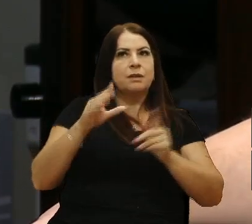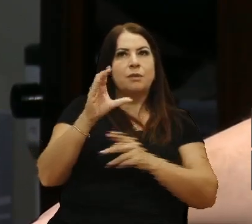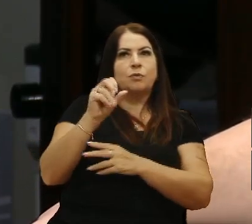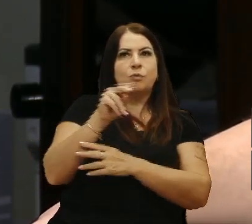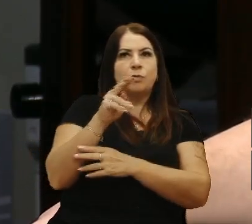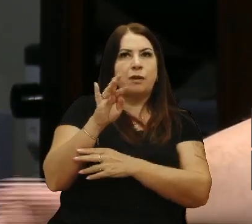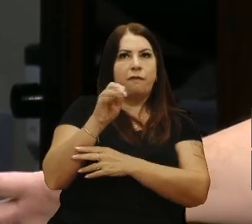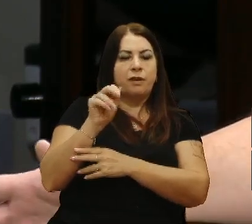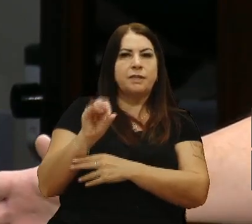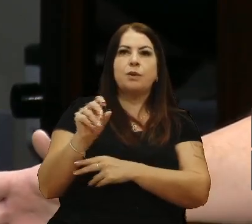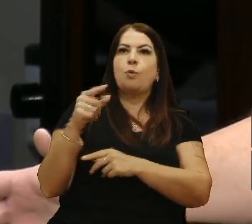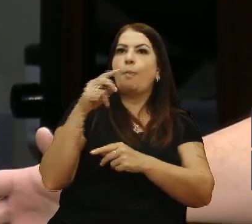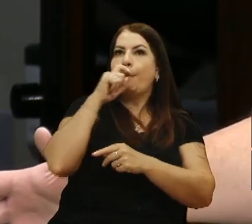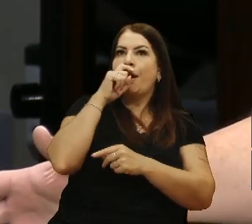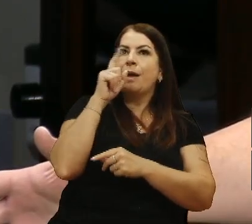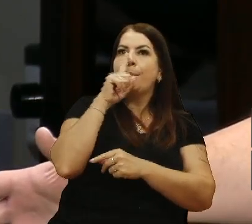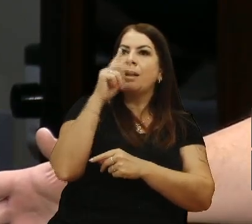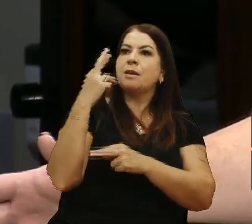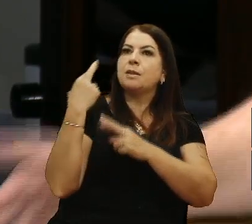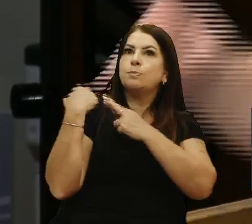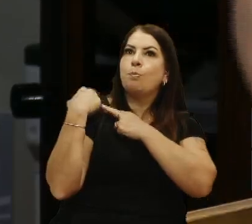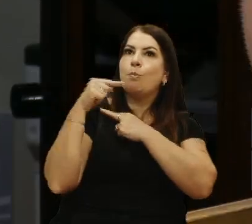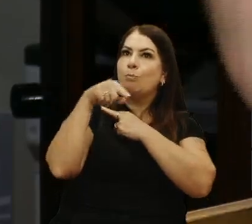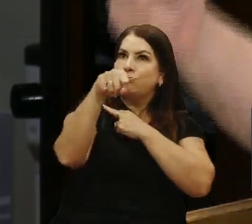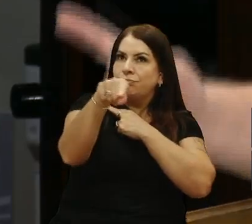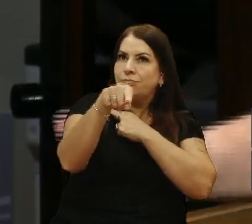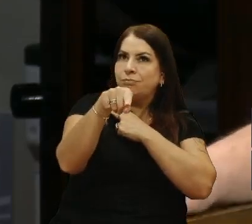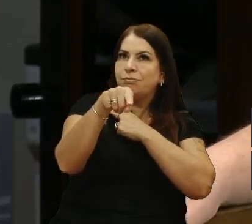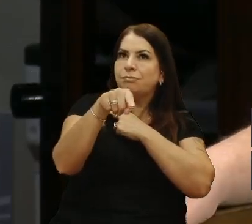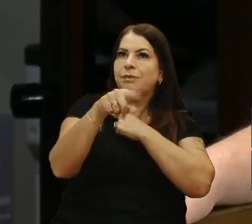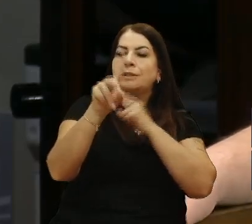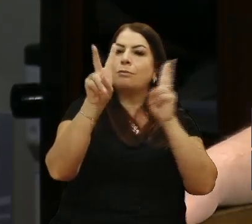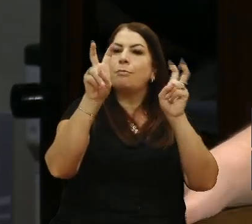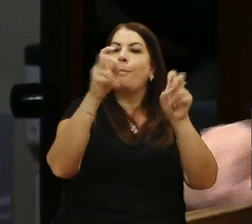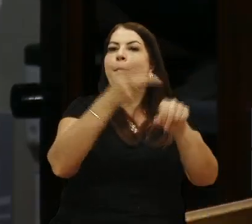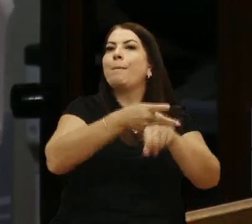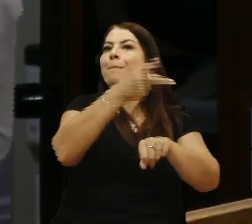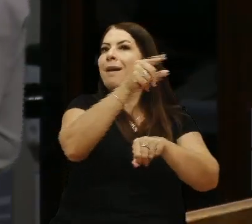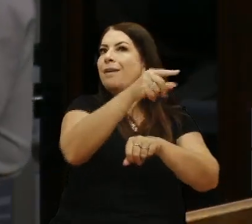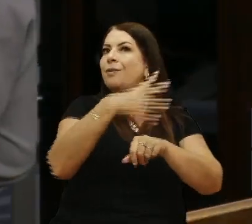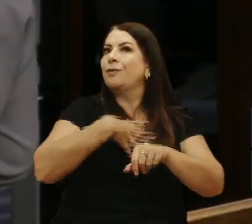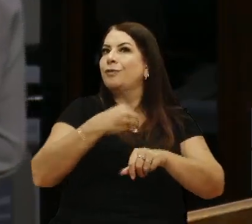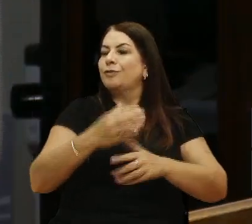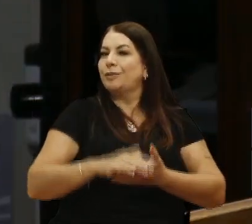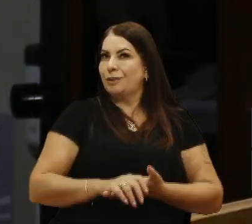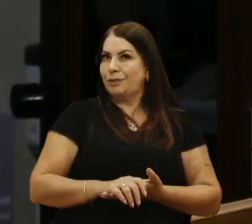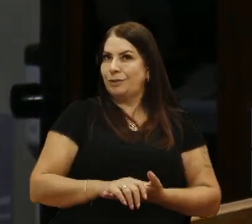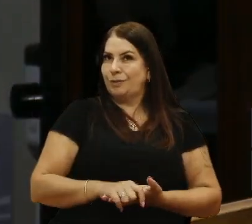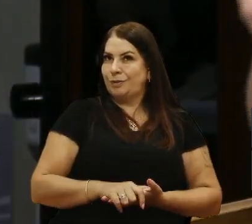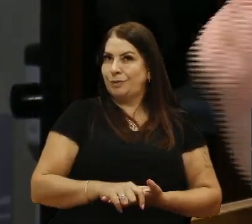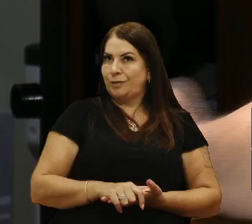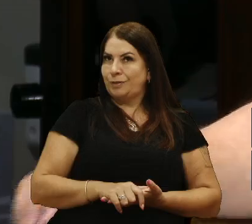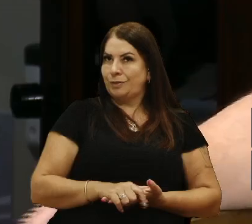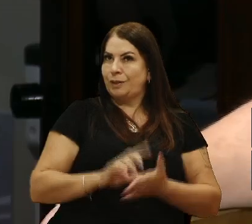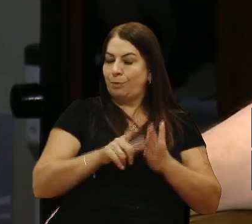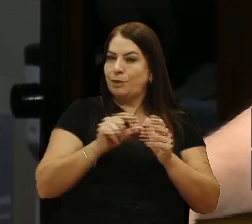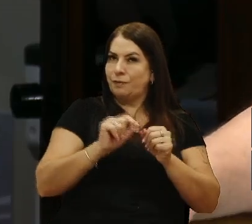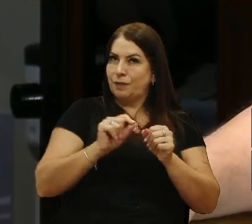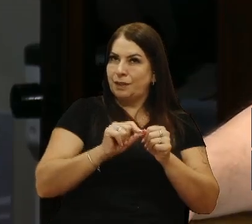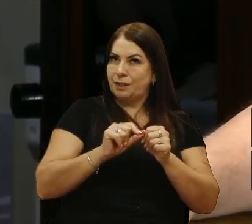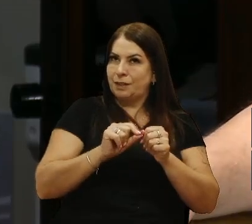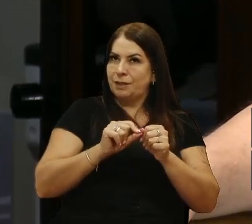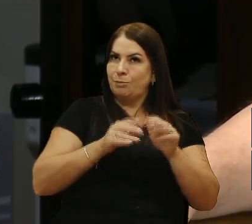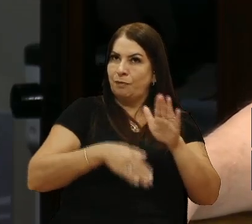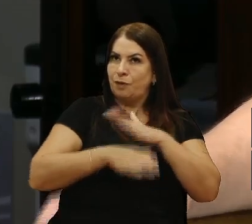pais respondem. Deu para entender que os pais estão alheios à situação, vereador Fantinel. Premiaram os filhos, inclusive, né? Premiaram os filhos, depois do que fizeram com uma viagem